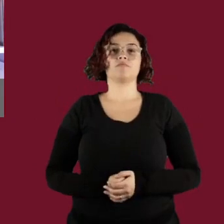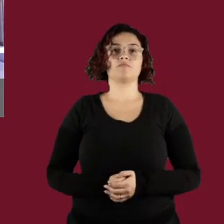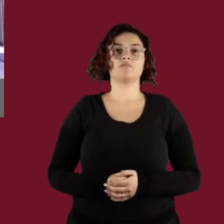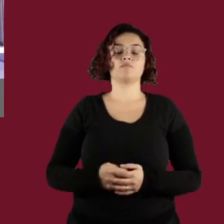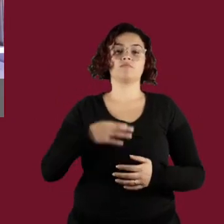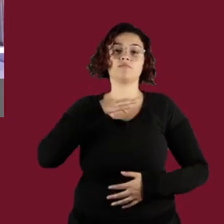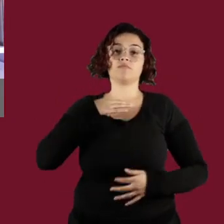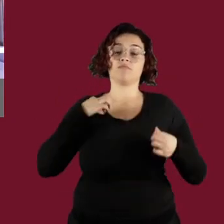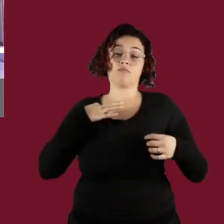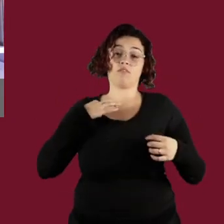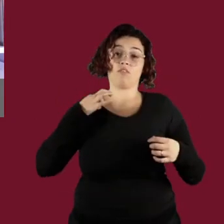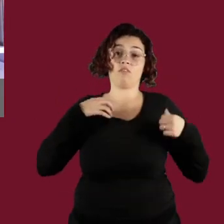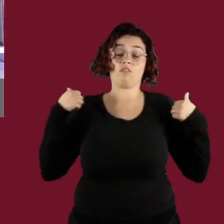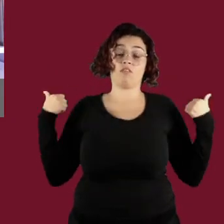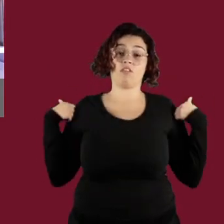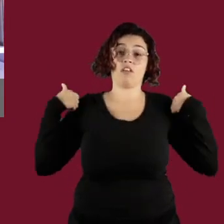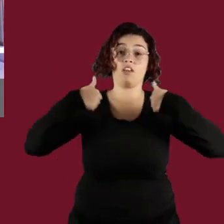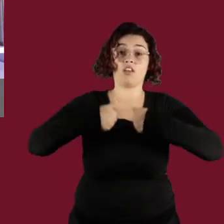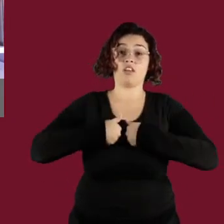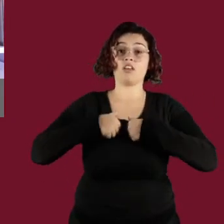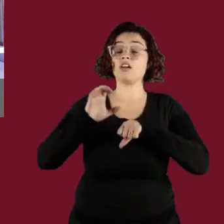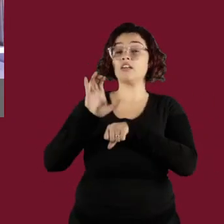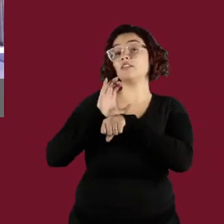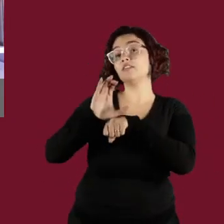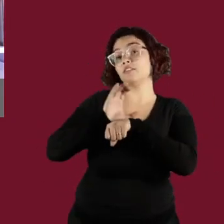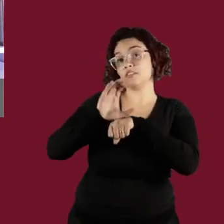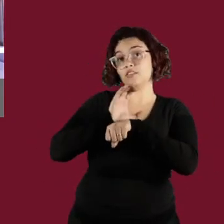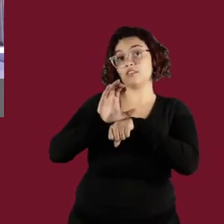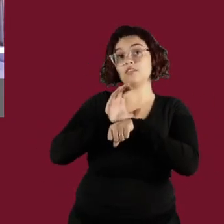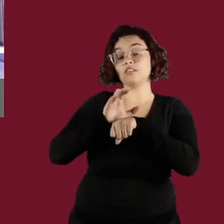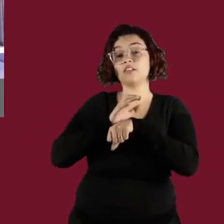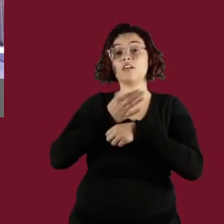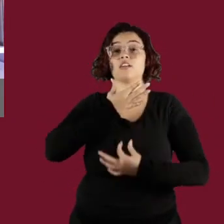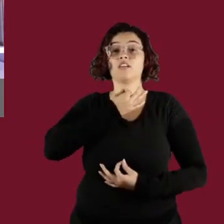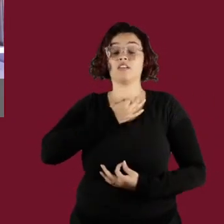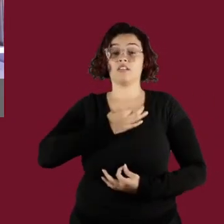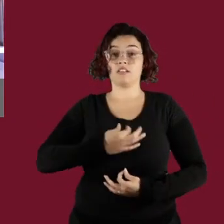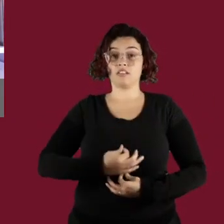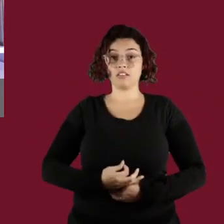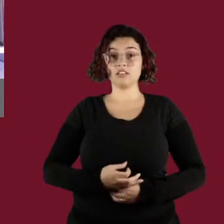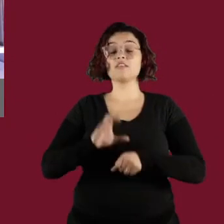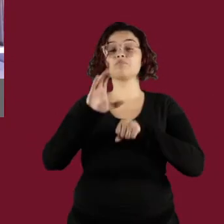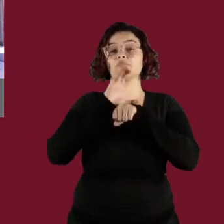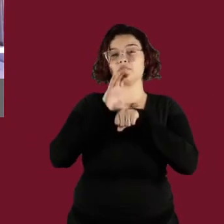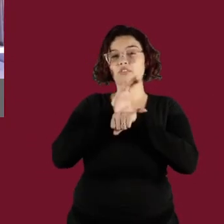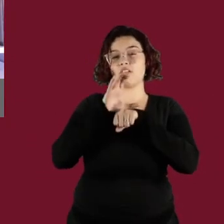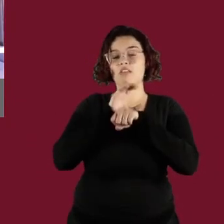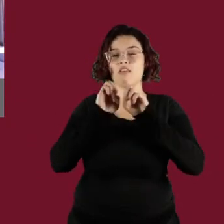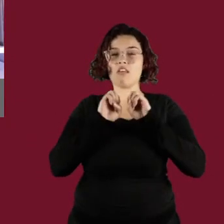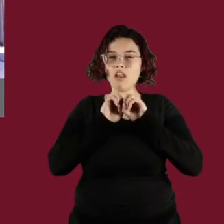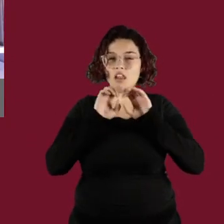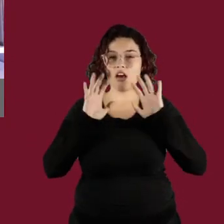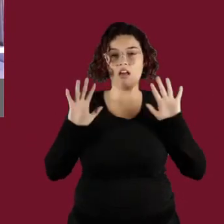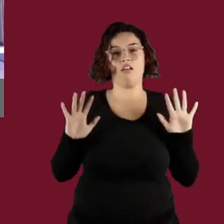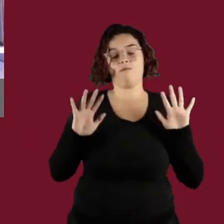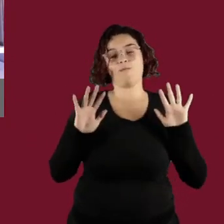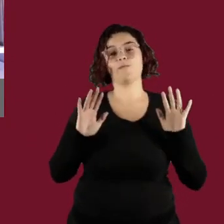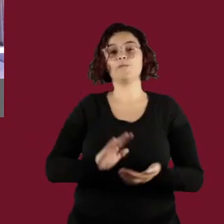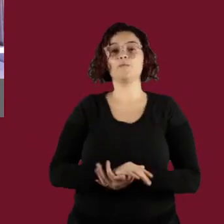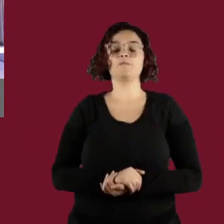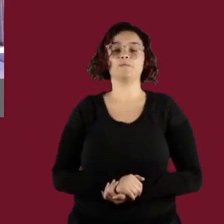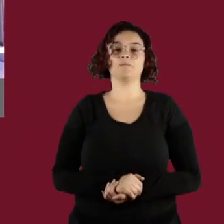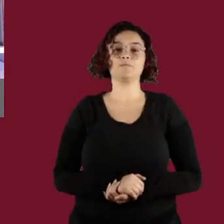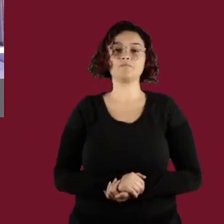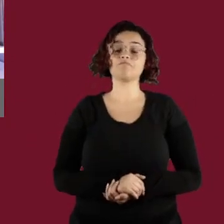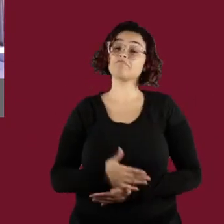paletó ou casaco cinzento e uma camisa cinzenta, também de tom mais claro.